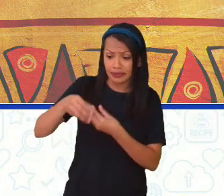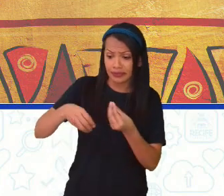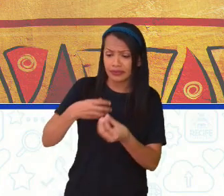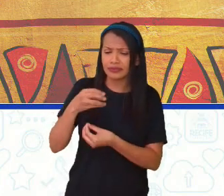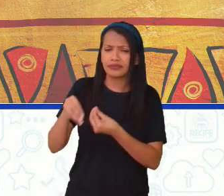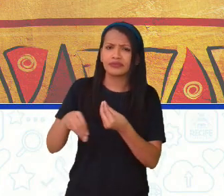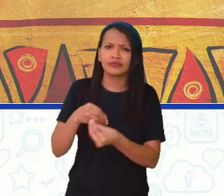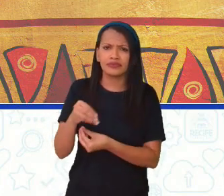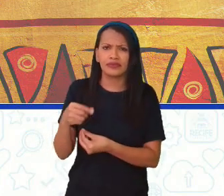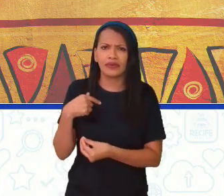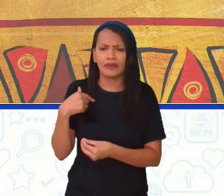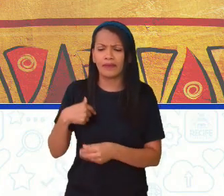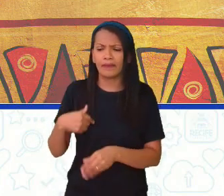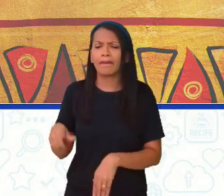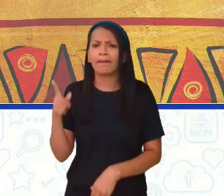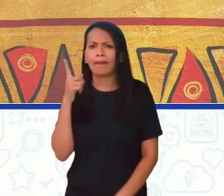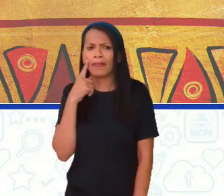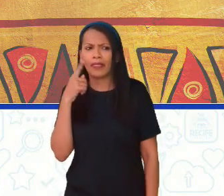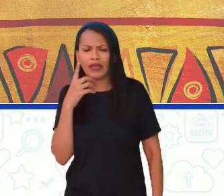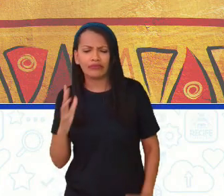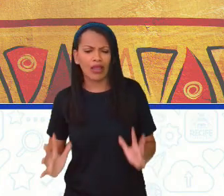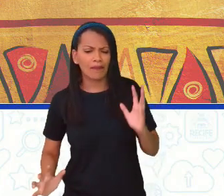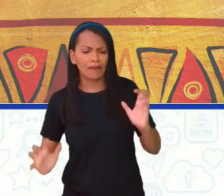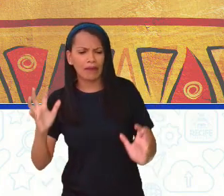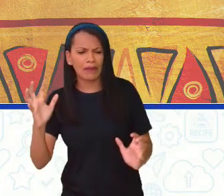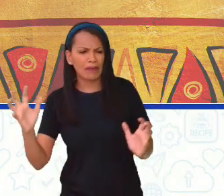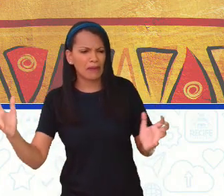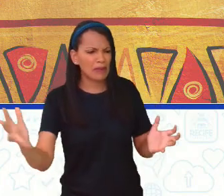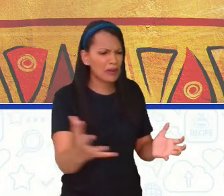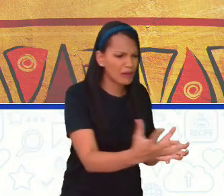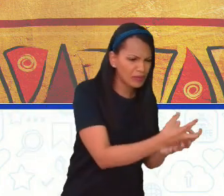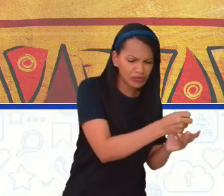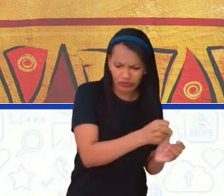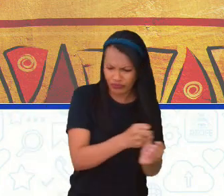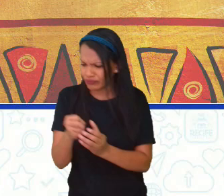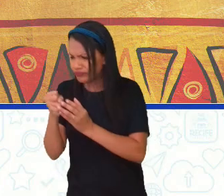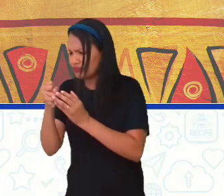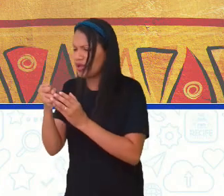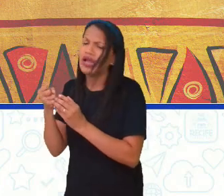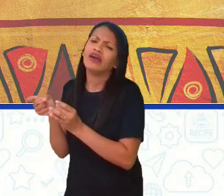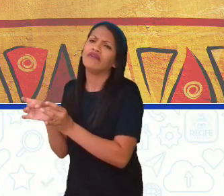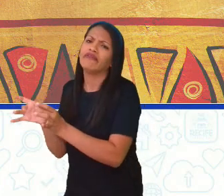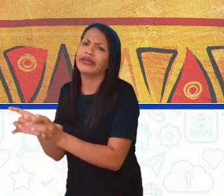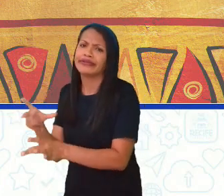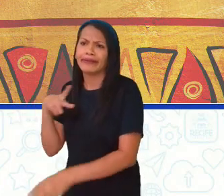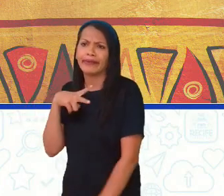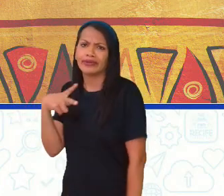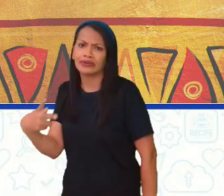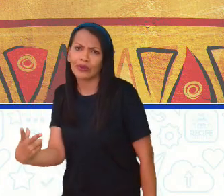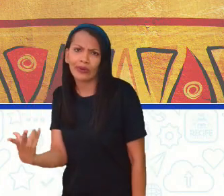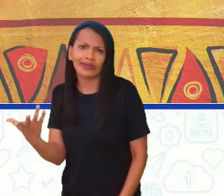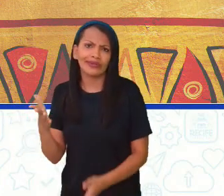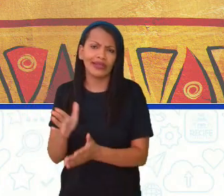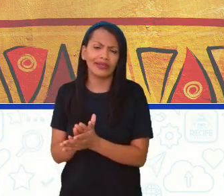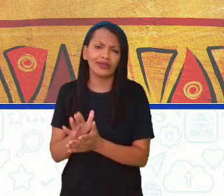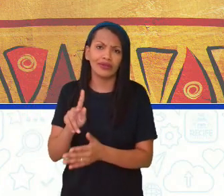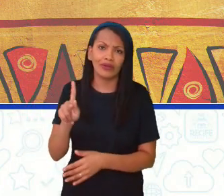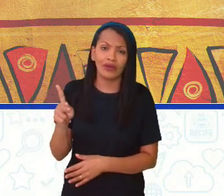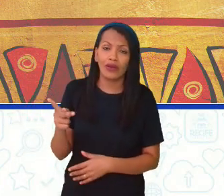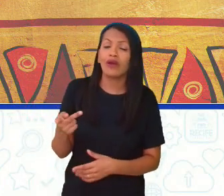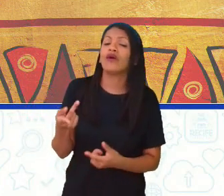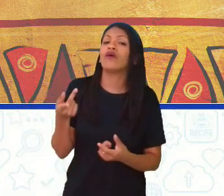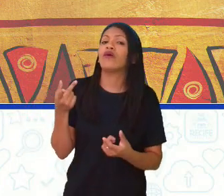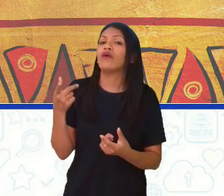tribos brigavam com outra, capturavam os outros e vendiam como escravos para os portugueses, para os holandeses, para